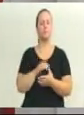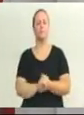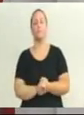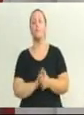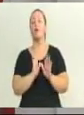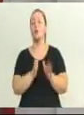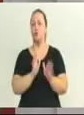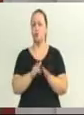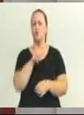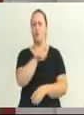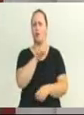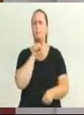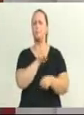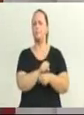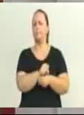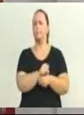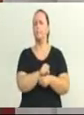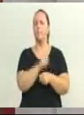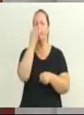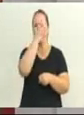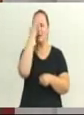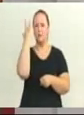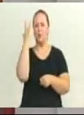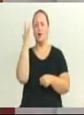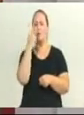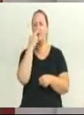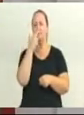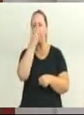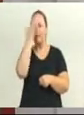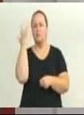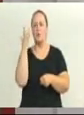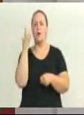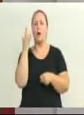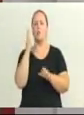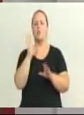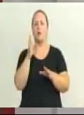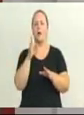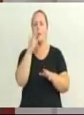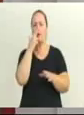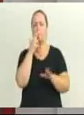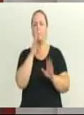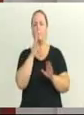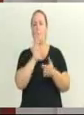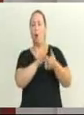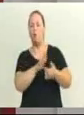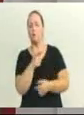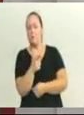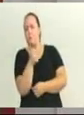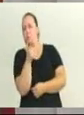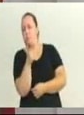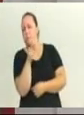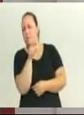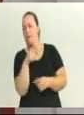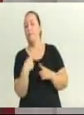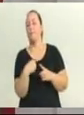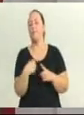parou o carro de bandidos que iam assaltar aqui na 15. Foi, inclusive, ameaçado com arma de fogo, porque depois de tantos anos,